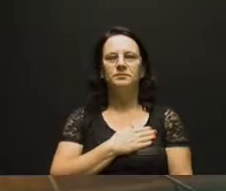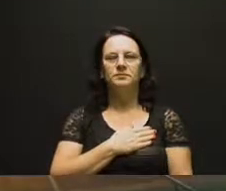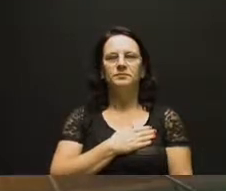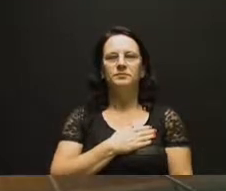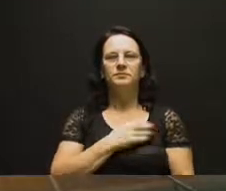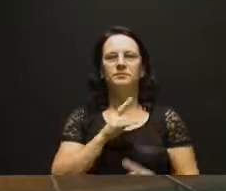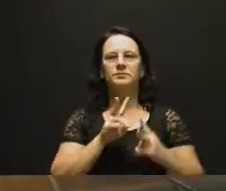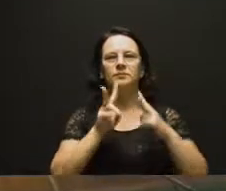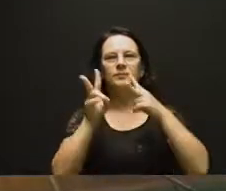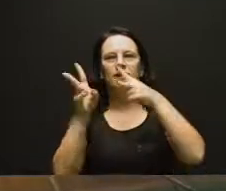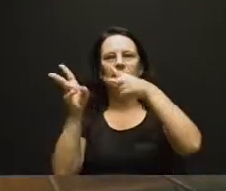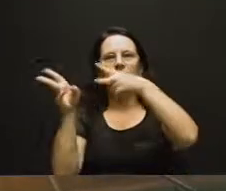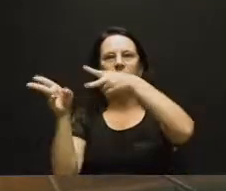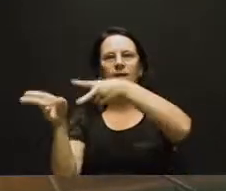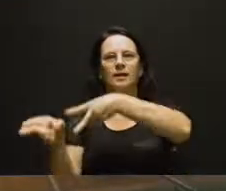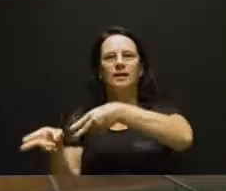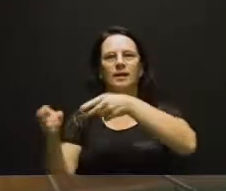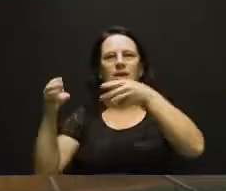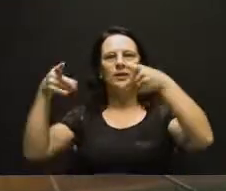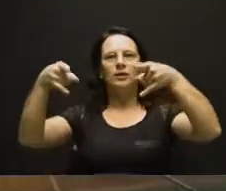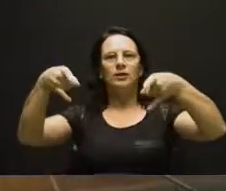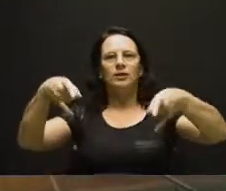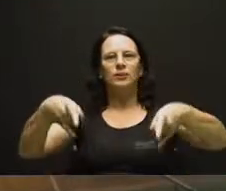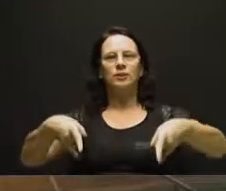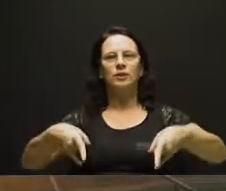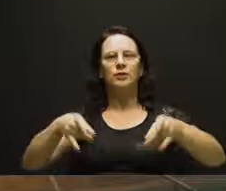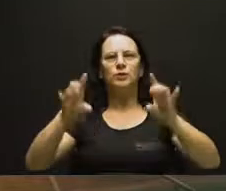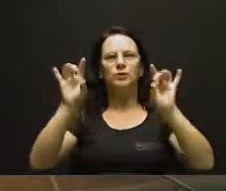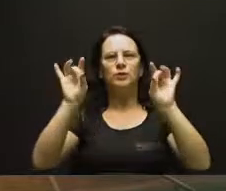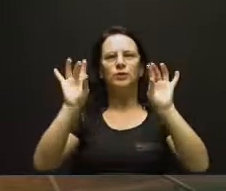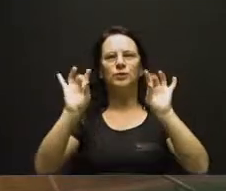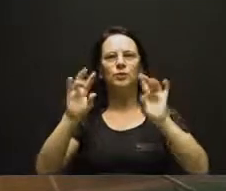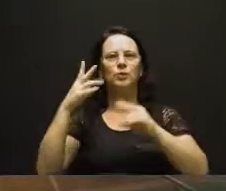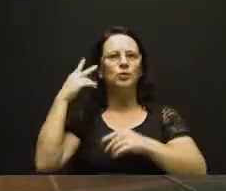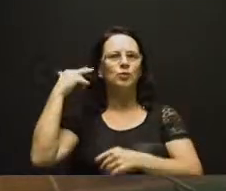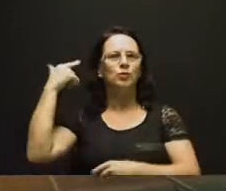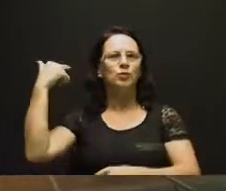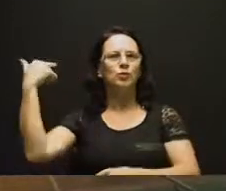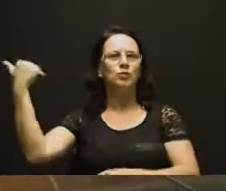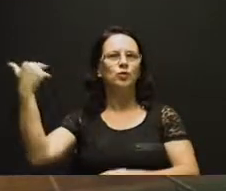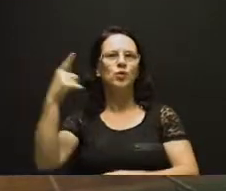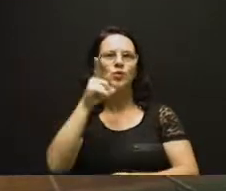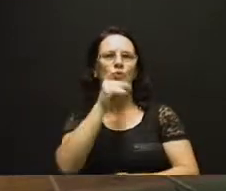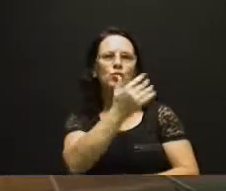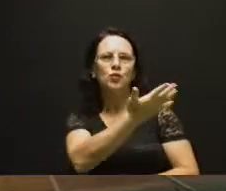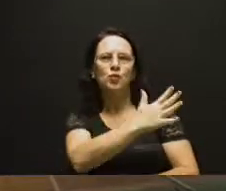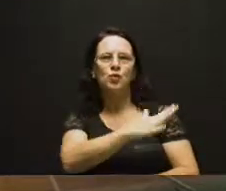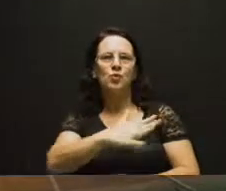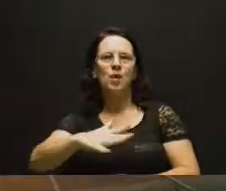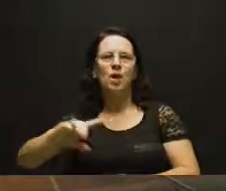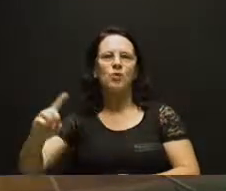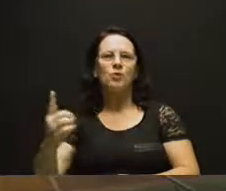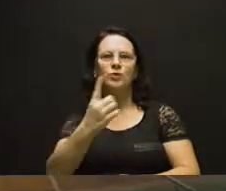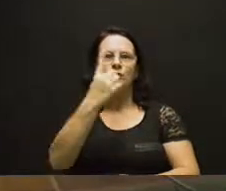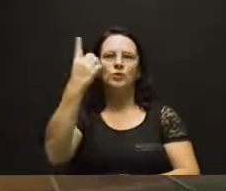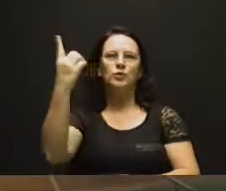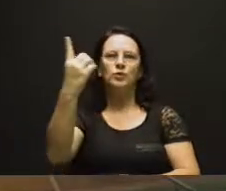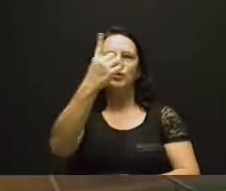tá na mente mesmo estádio o fla só olhar o céu profundo